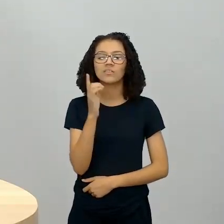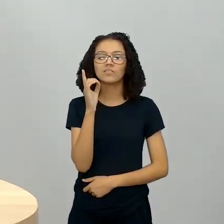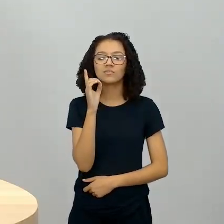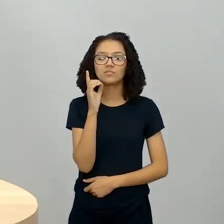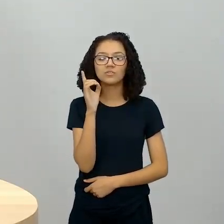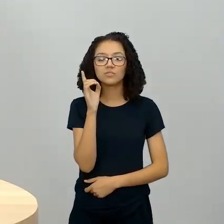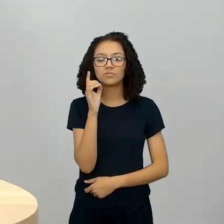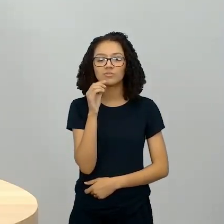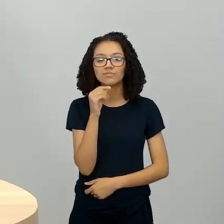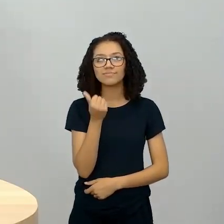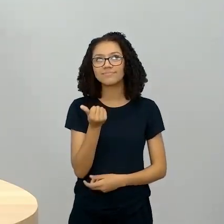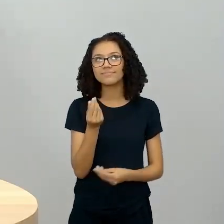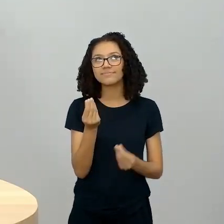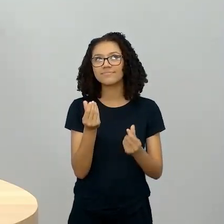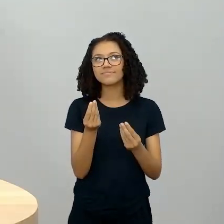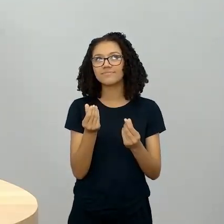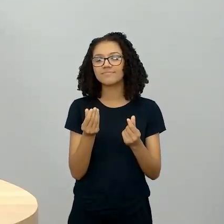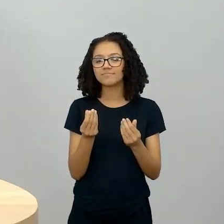a